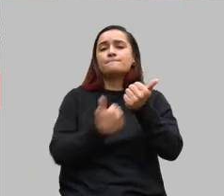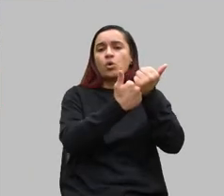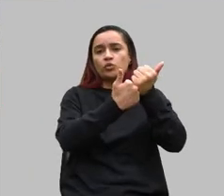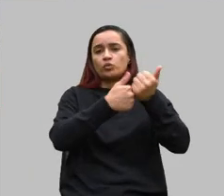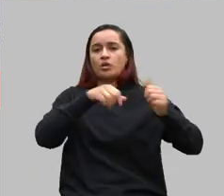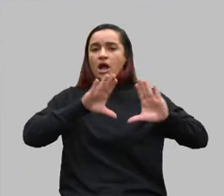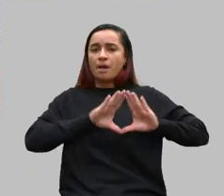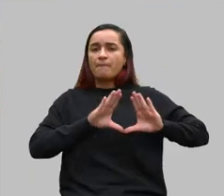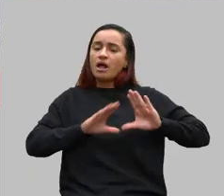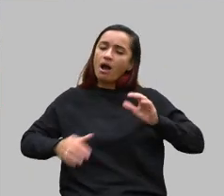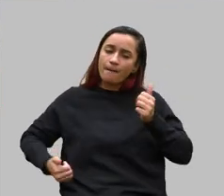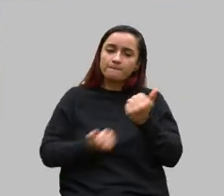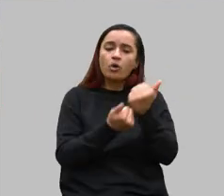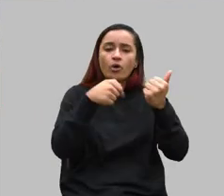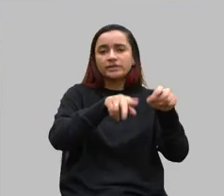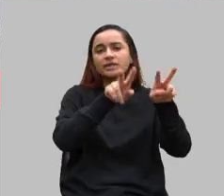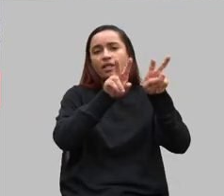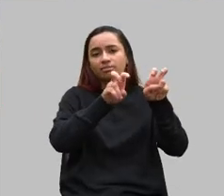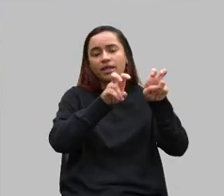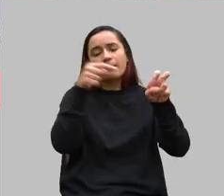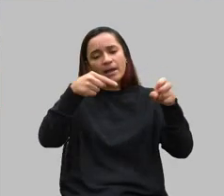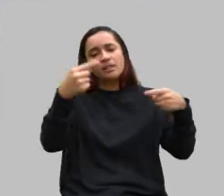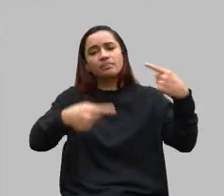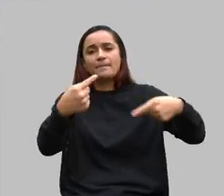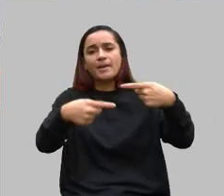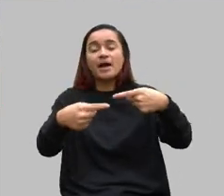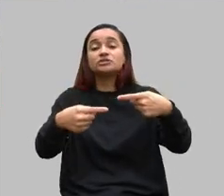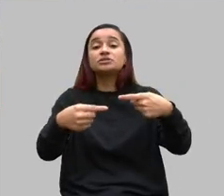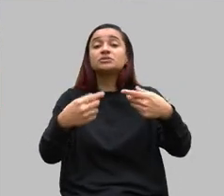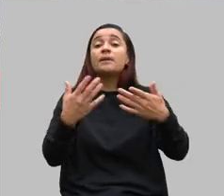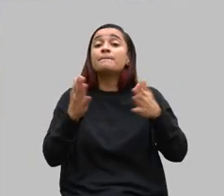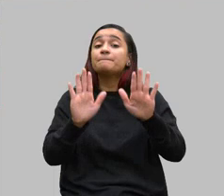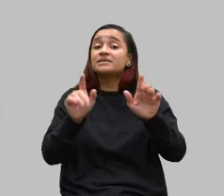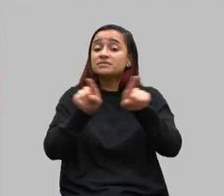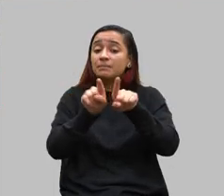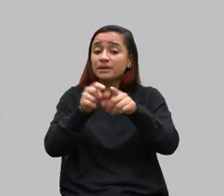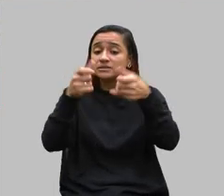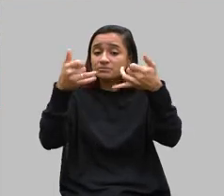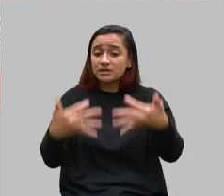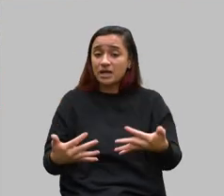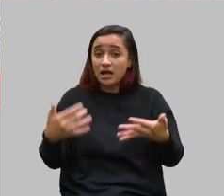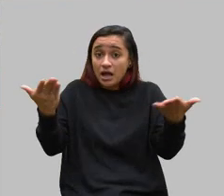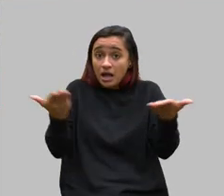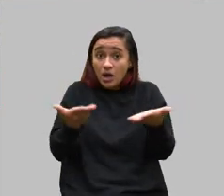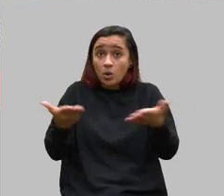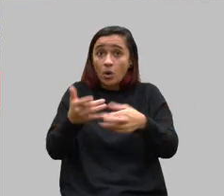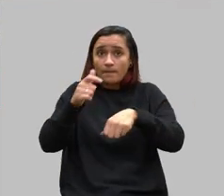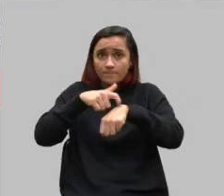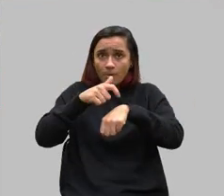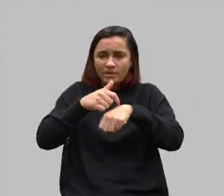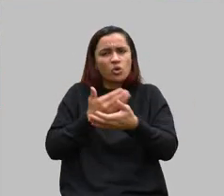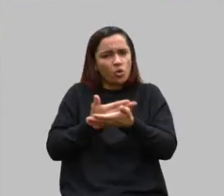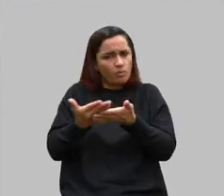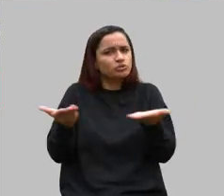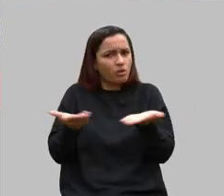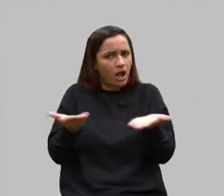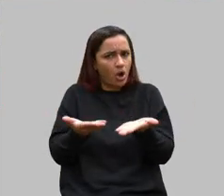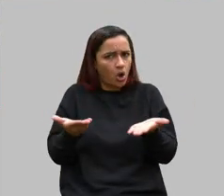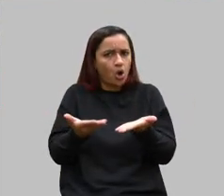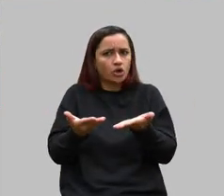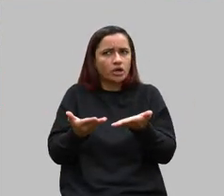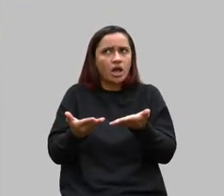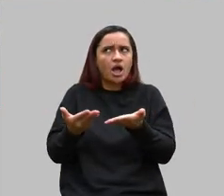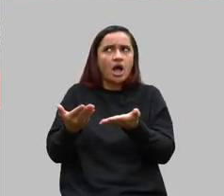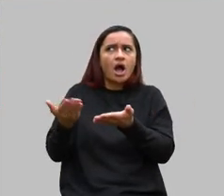debate público a esse tema mas para dizer que a partir deste momento e isso iniciou não agora na legislatura